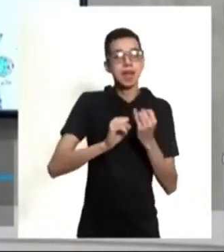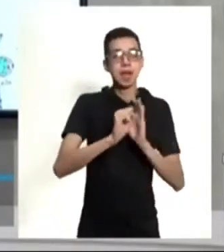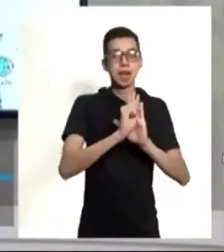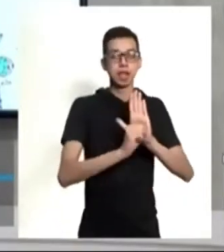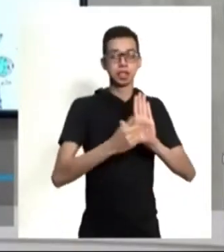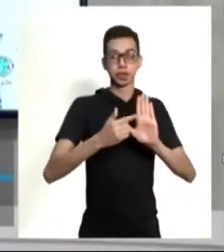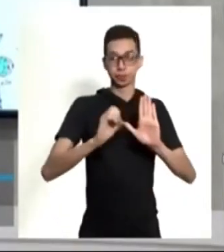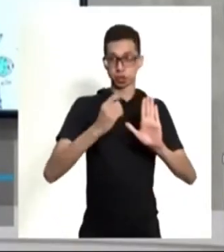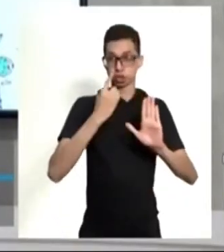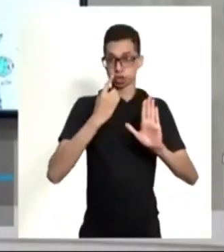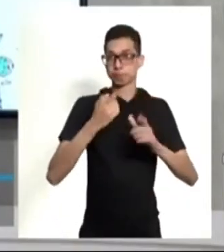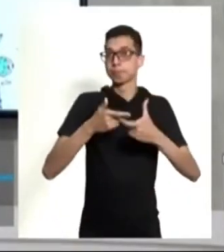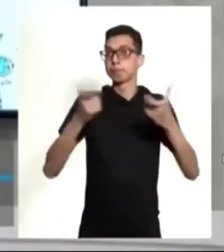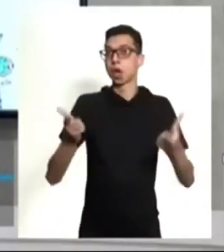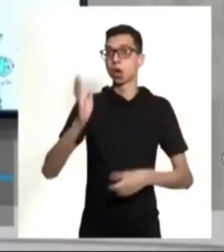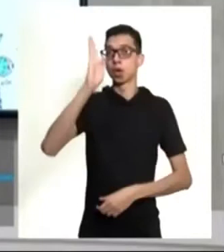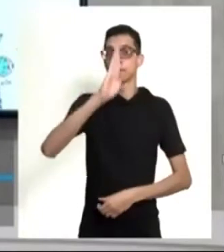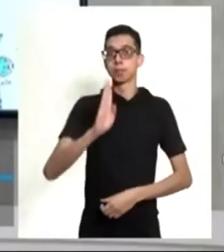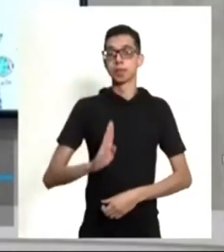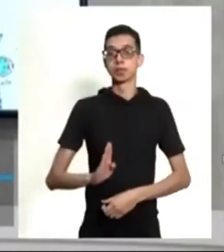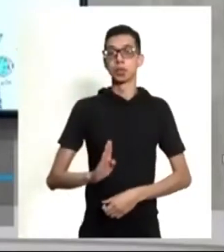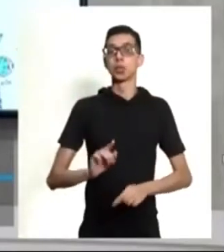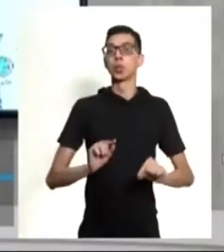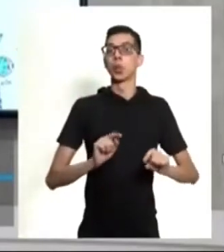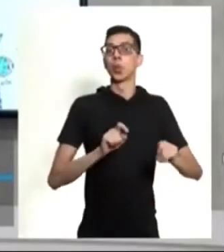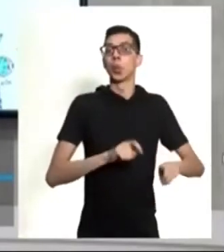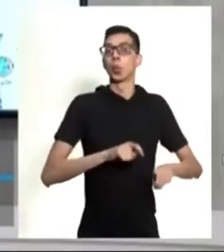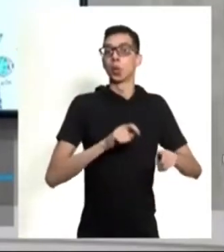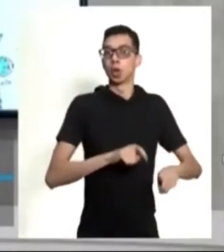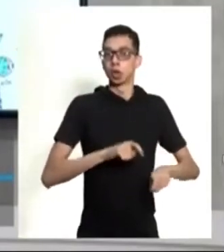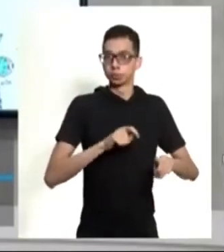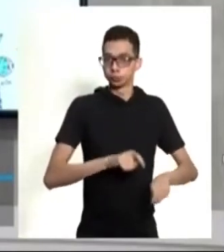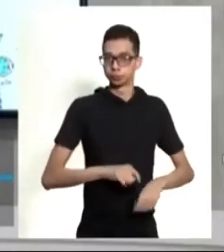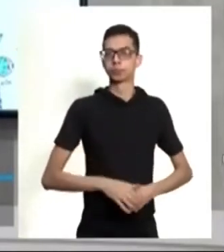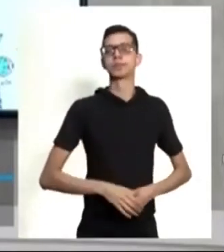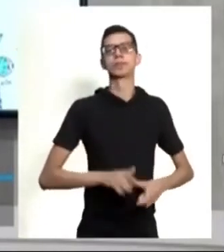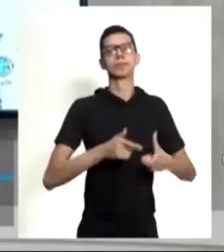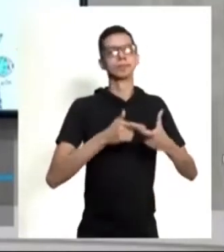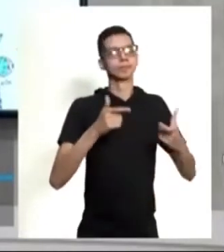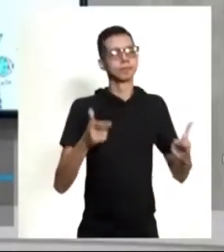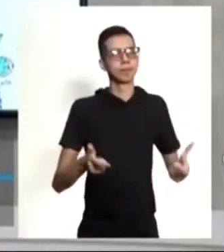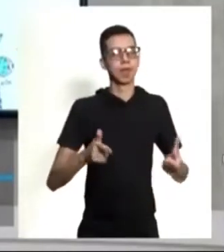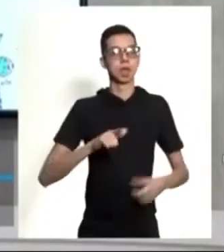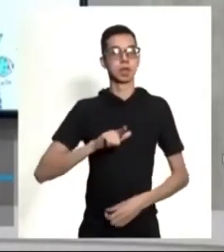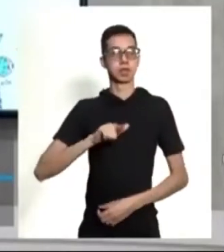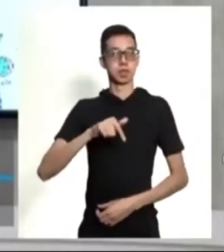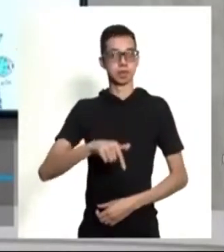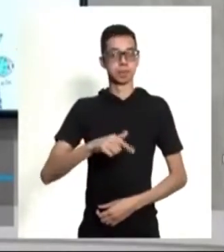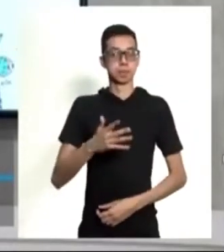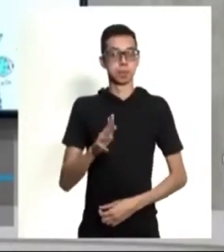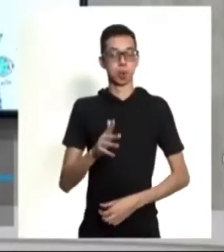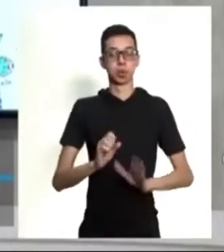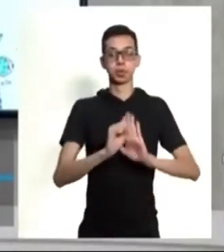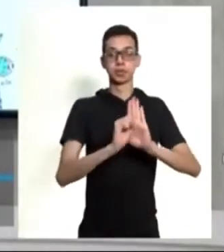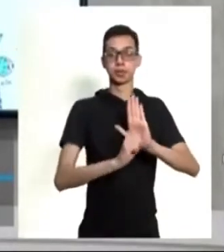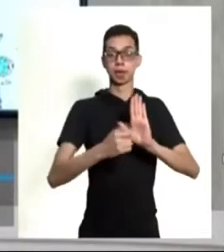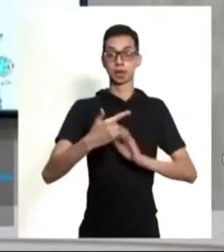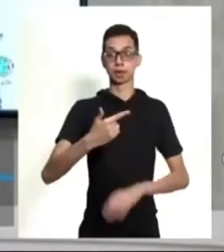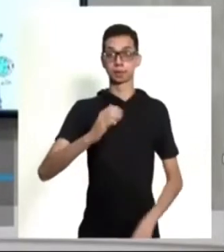rural. Há o predomínio da população rural. Mas a partir de meados do século